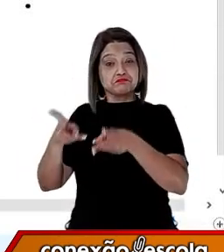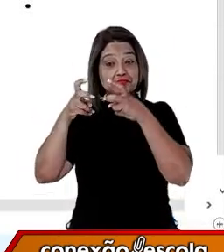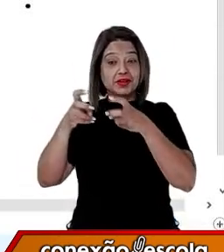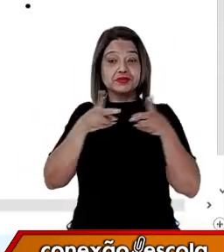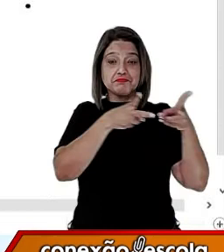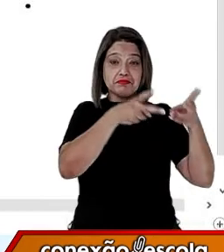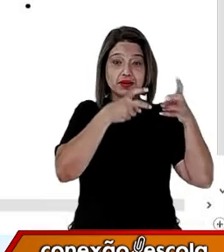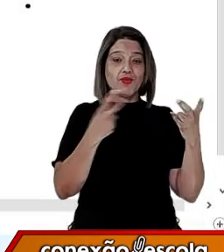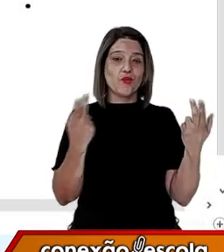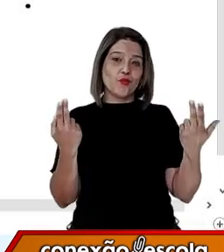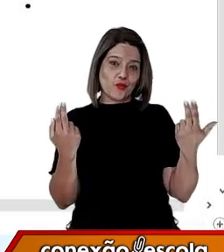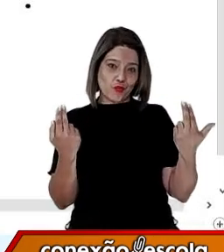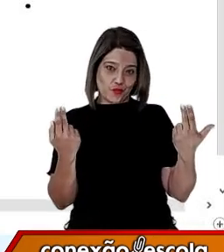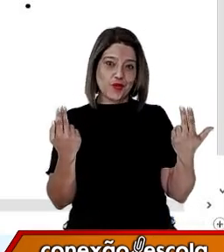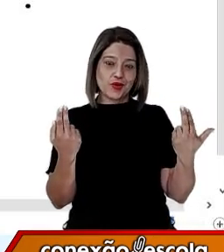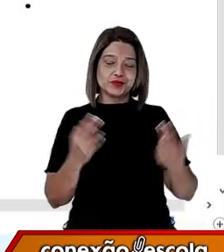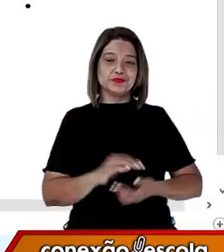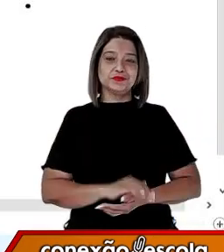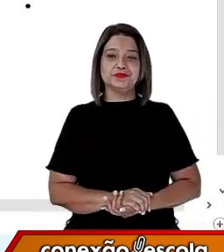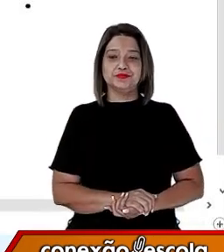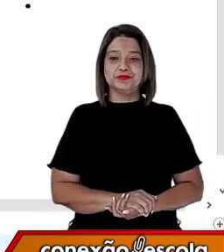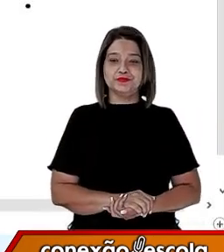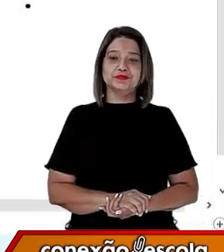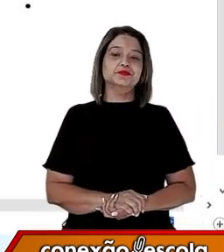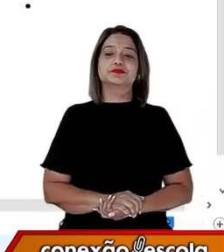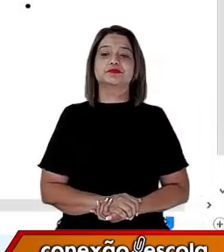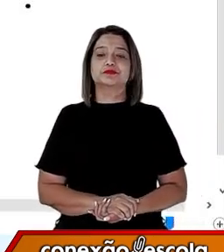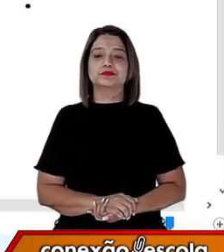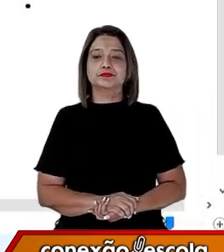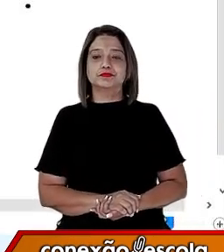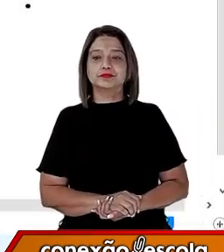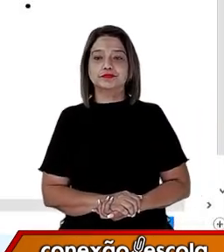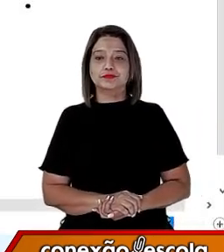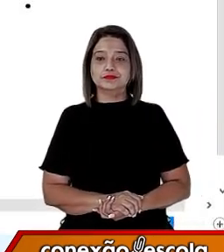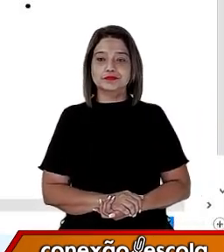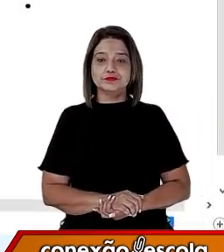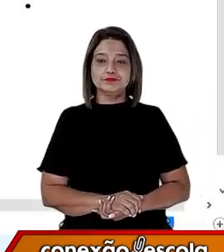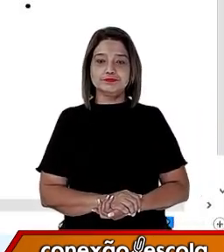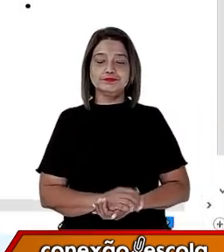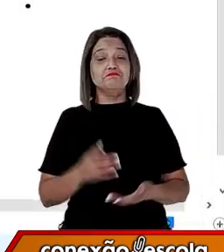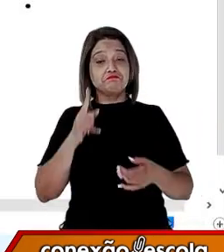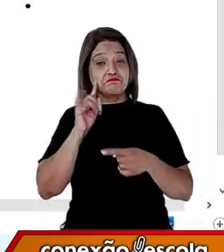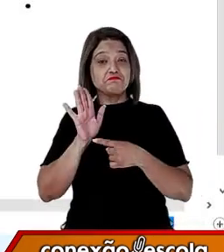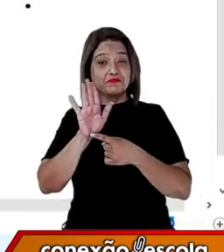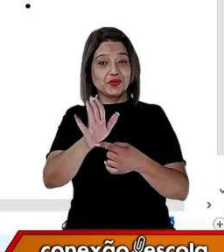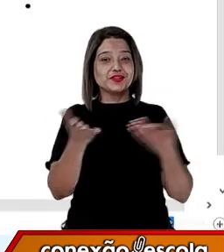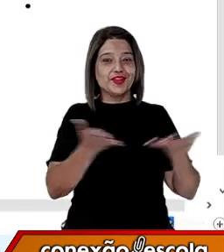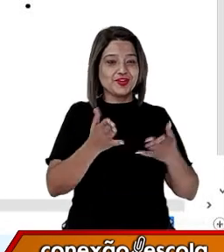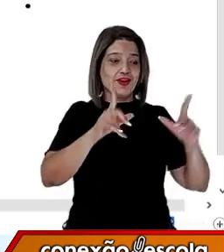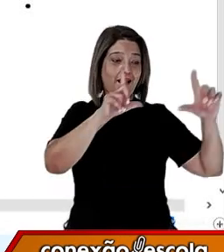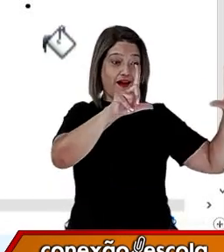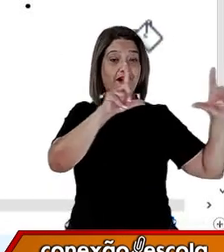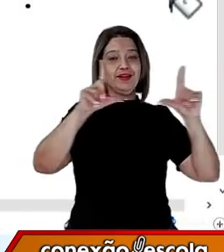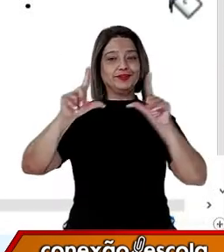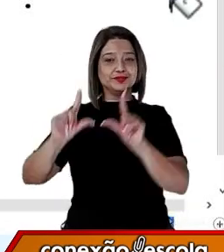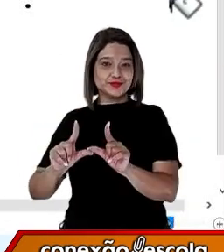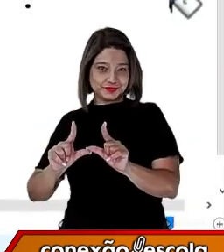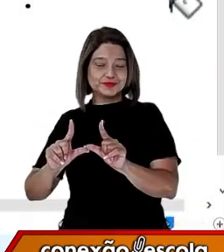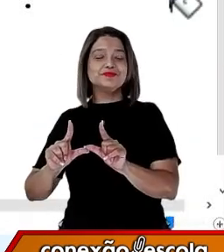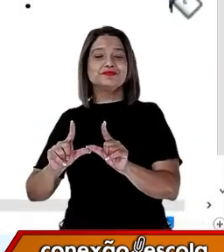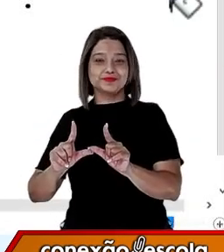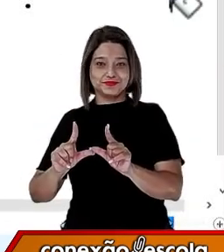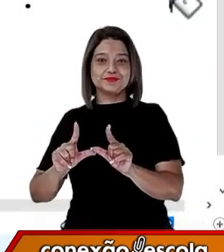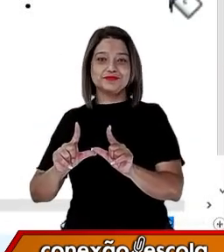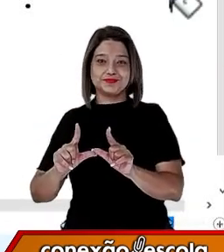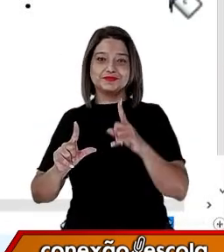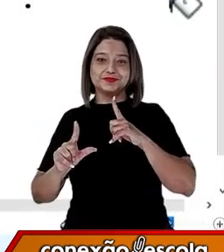que ficou a sua redução, nós temos esta imagem. Redução